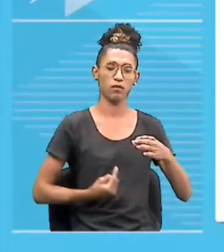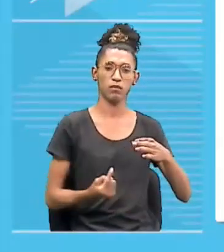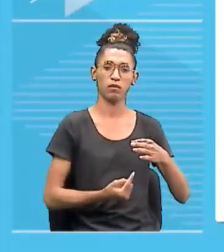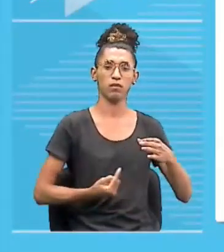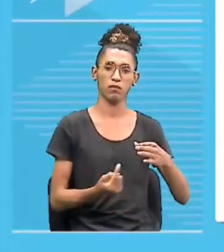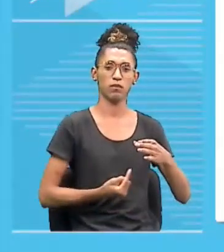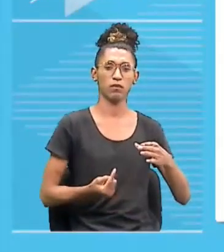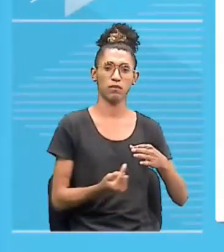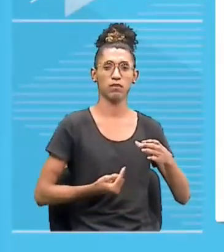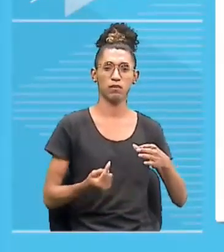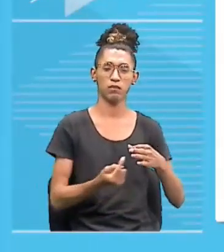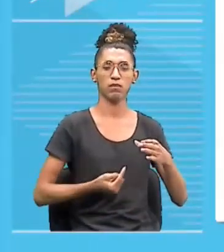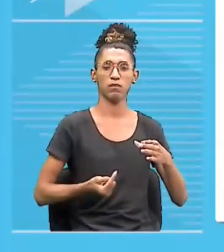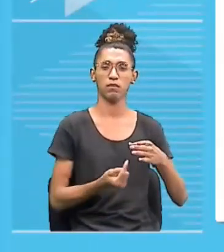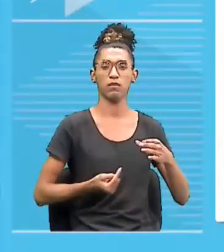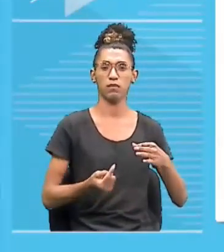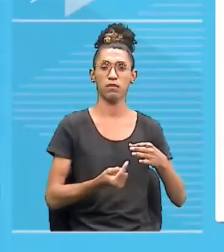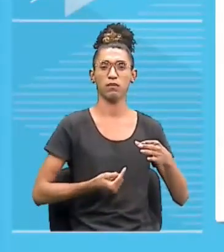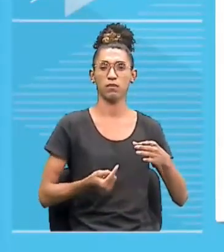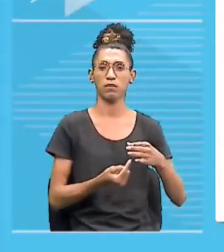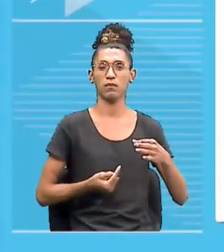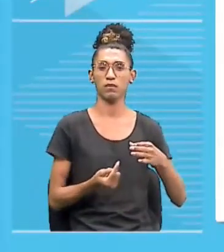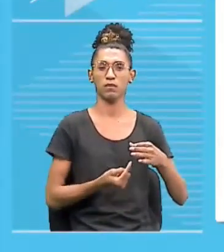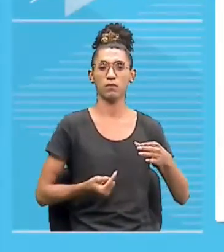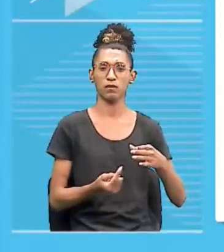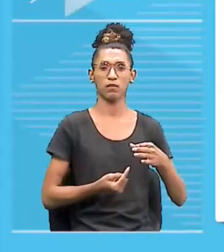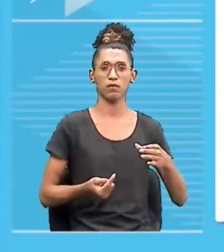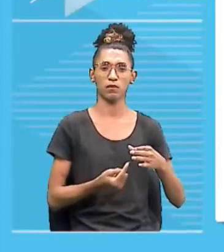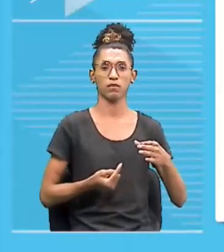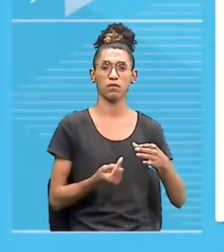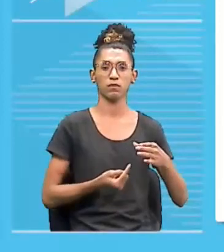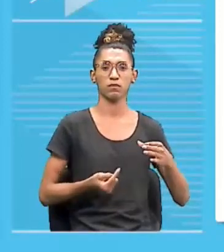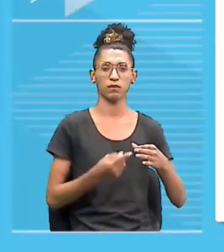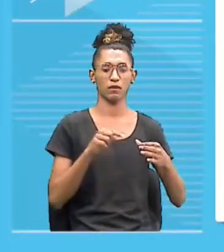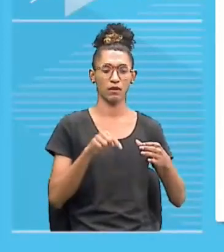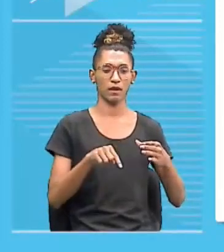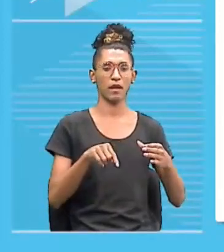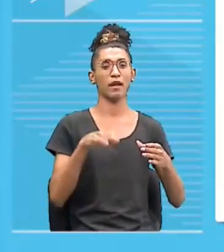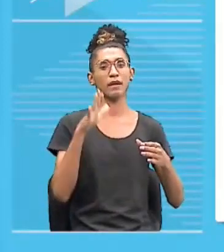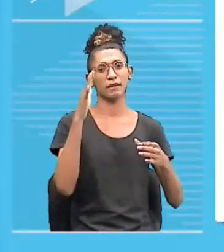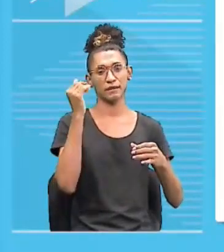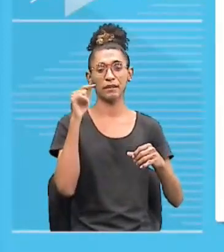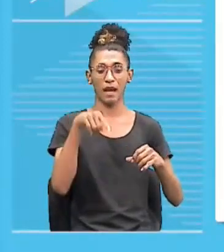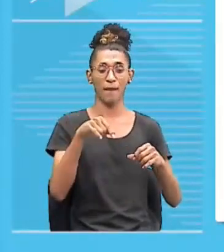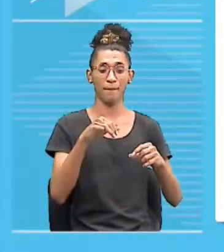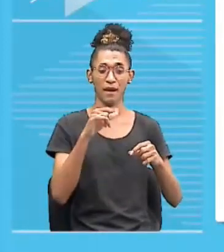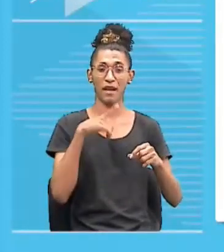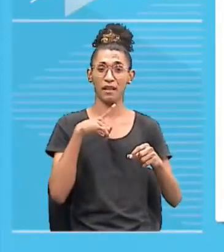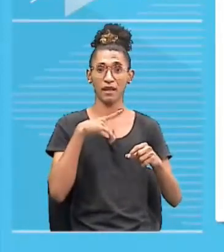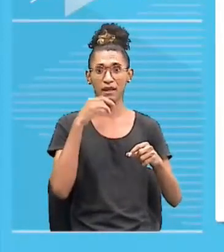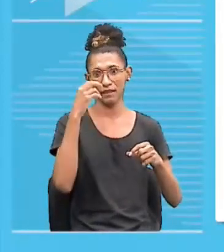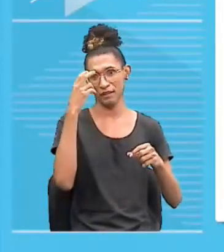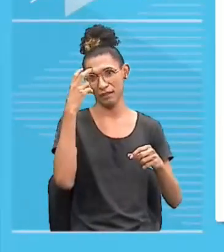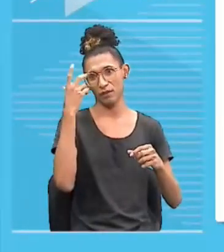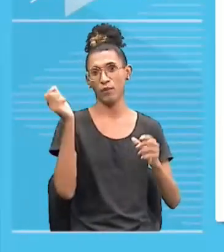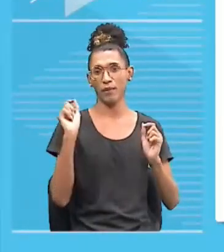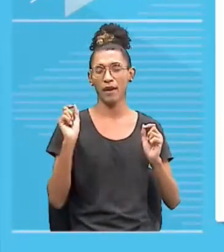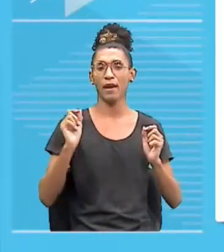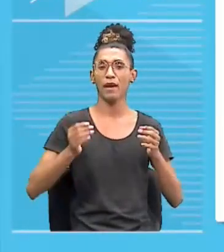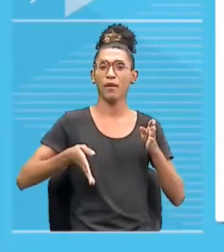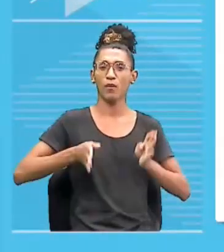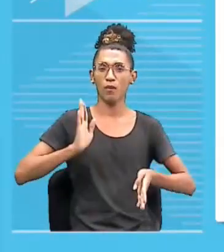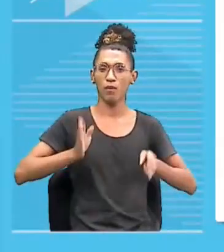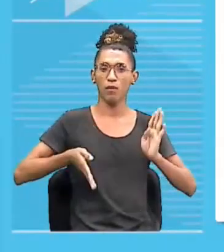funcionando. A máquina, ela vai saber quanto tempo que ela tem que ficar ligada, quando ela deve colocar